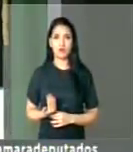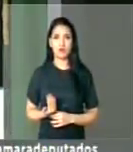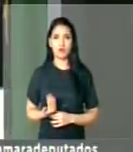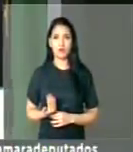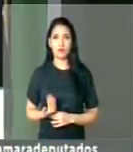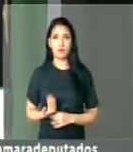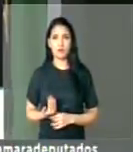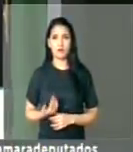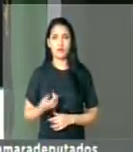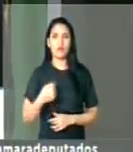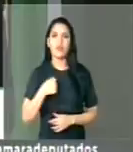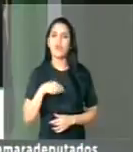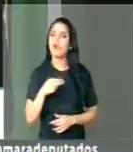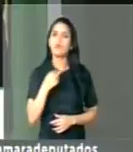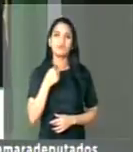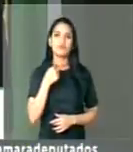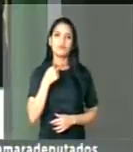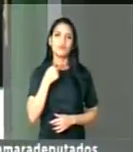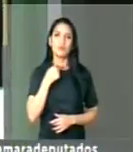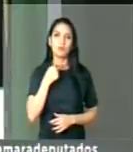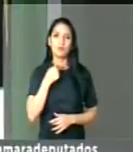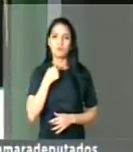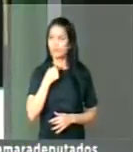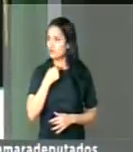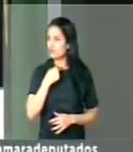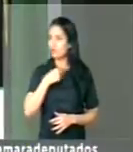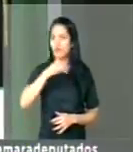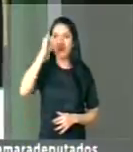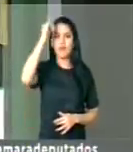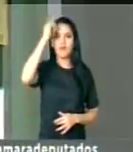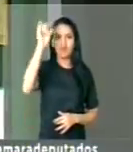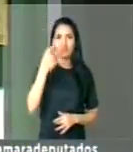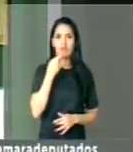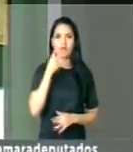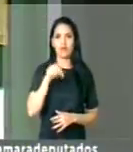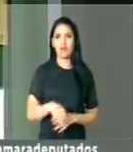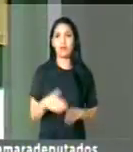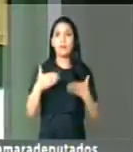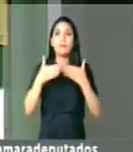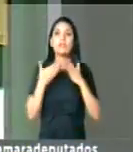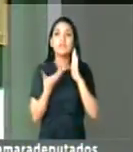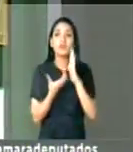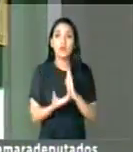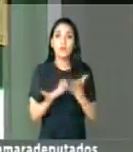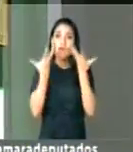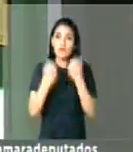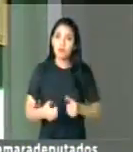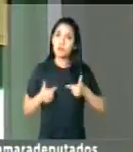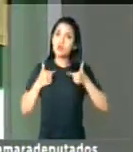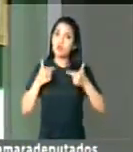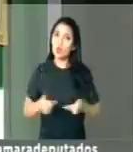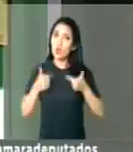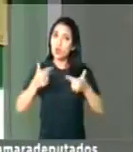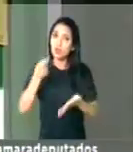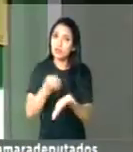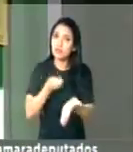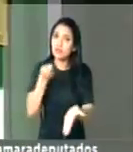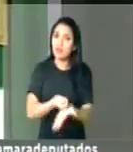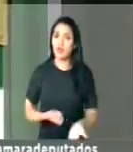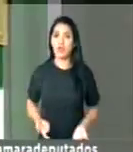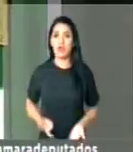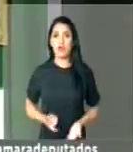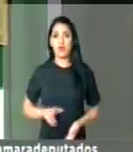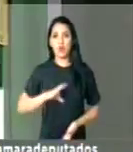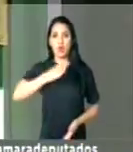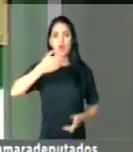Eu não poderia deixar de registrar isso aqui e pedir a essa casa: lutemos com coragem contra o abuso